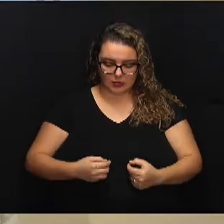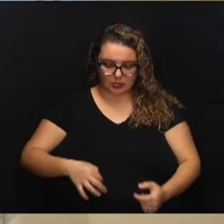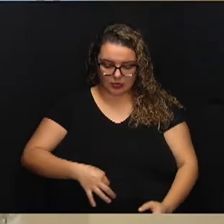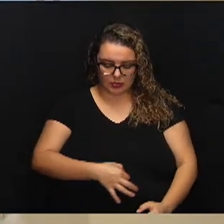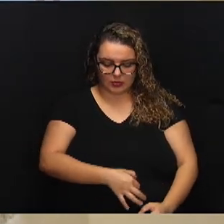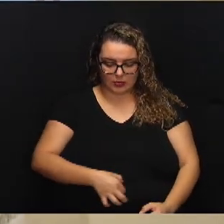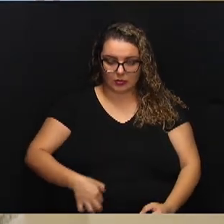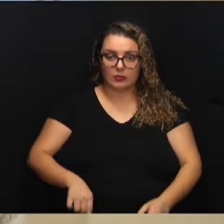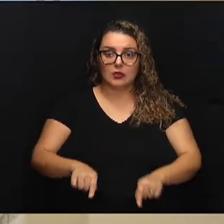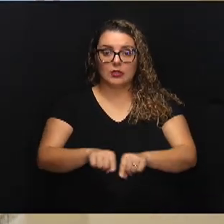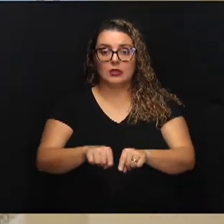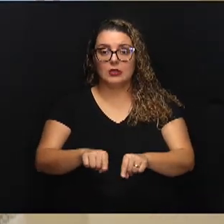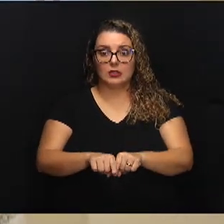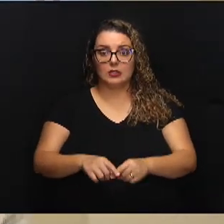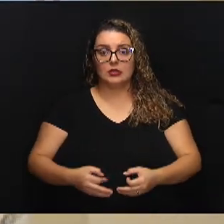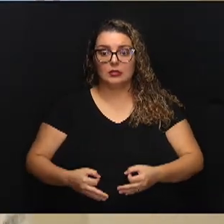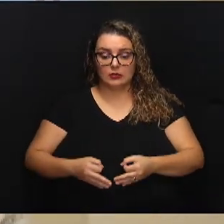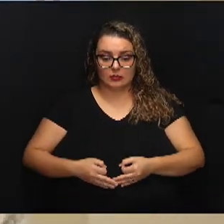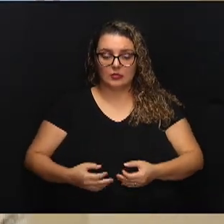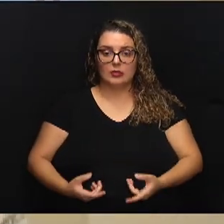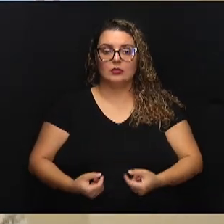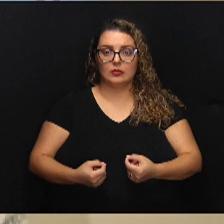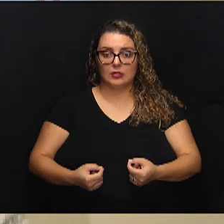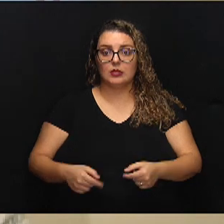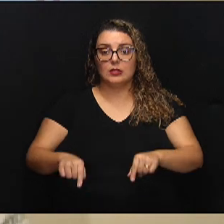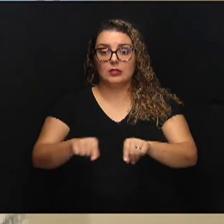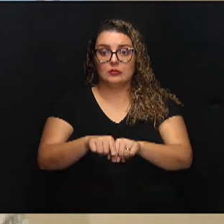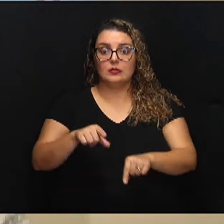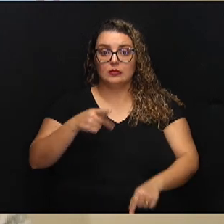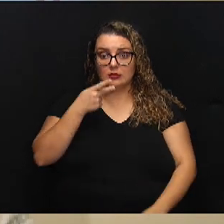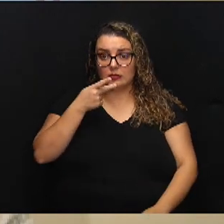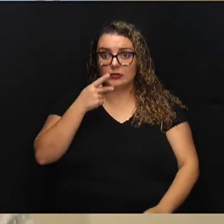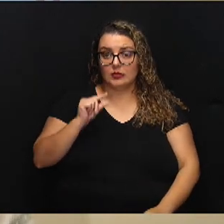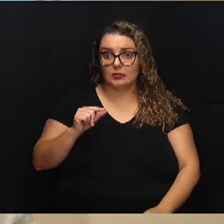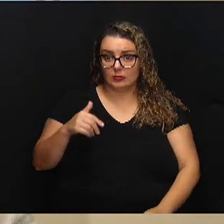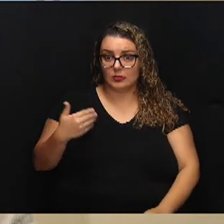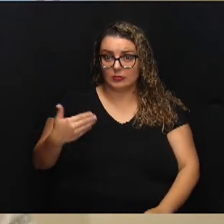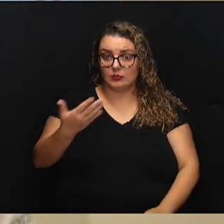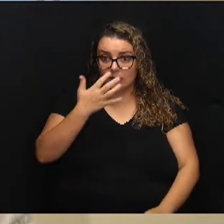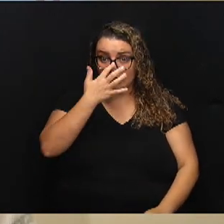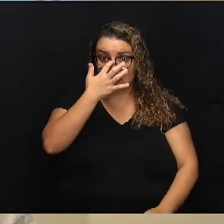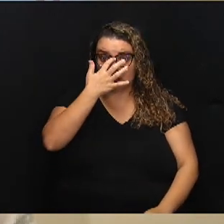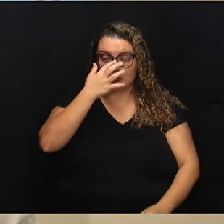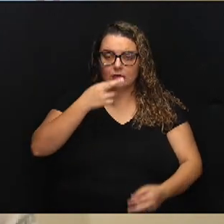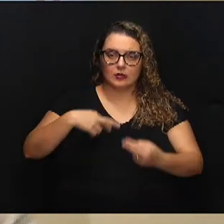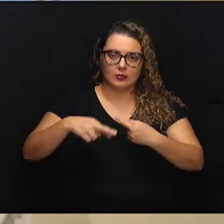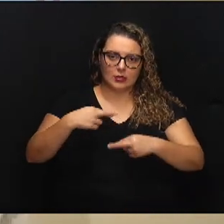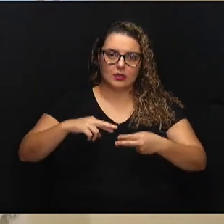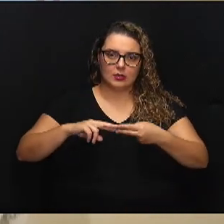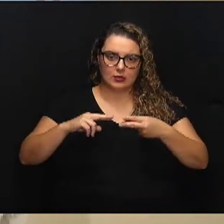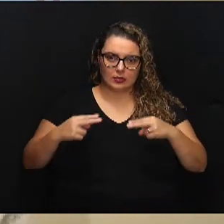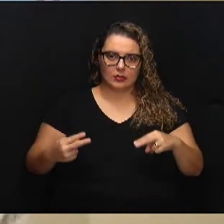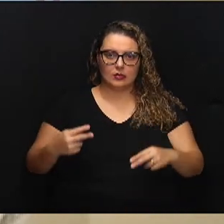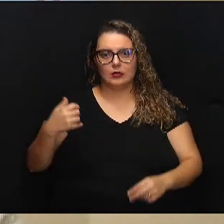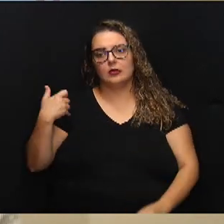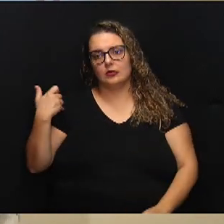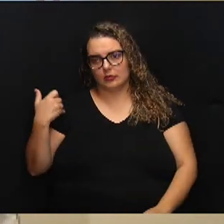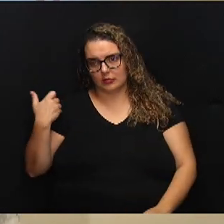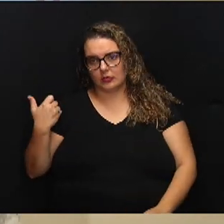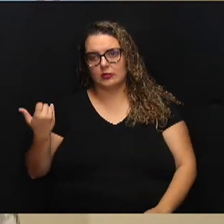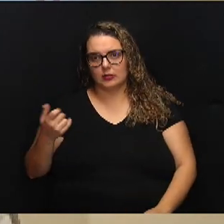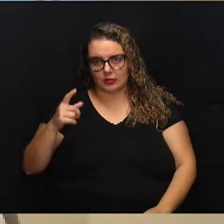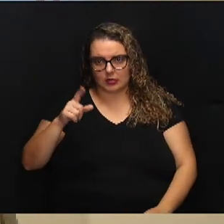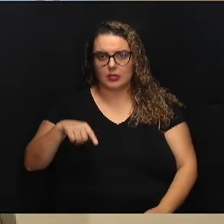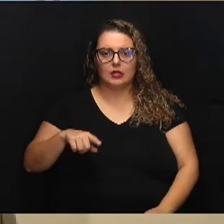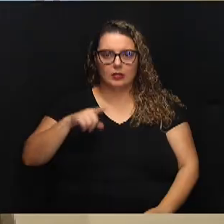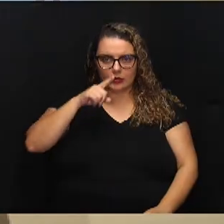útero. Além disso, acho que a gente vai falar um pouquinho mais para frente sobre essa questão genética, a idade não deixa de ser um fator